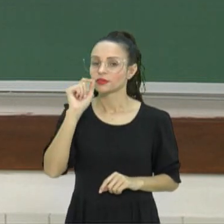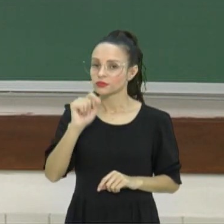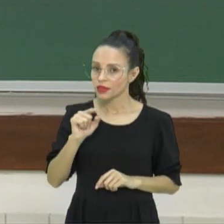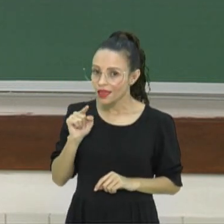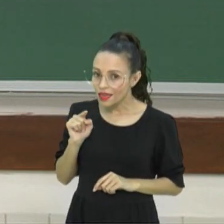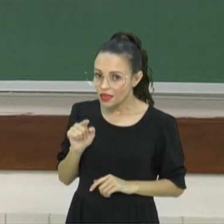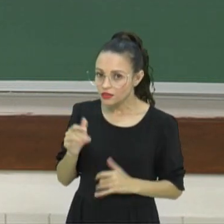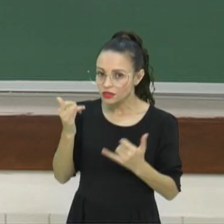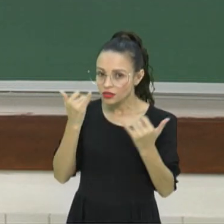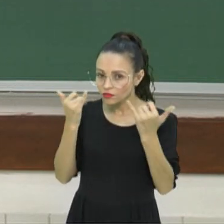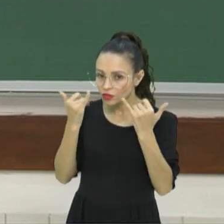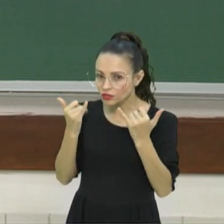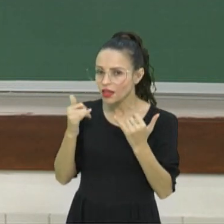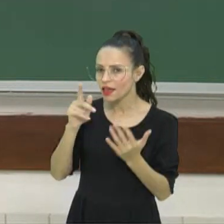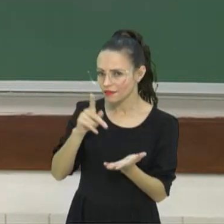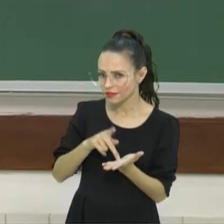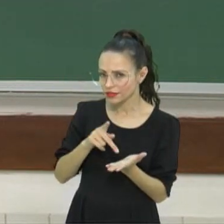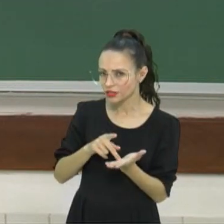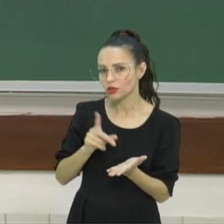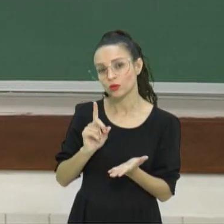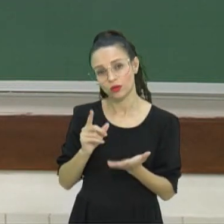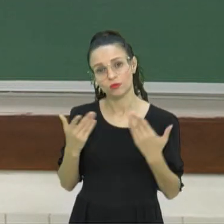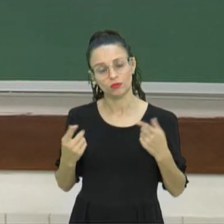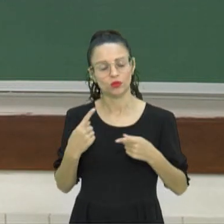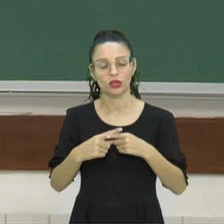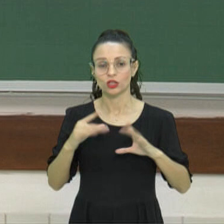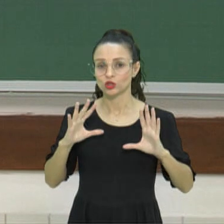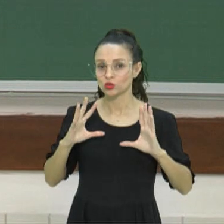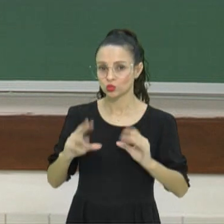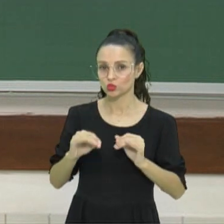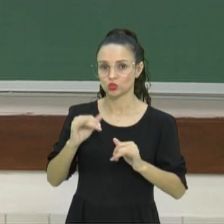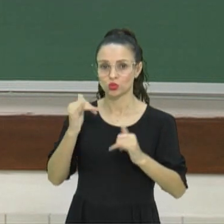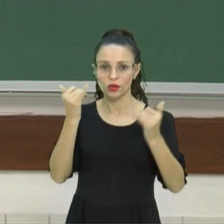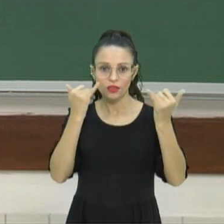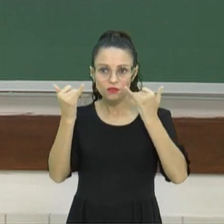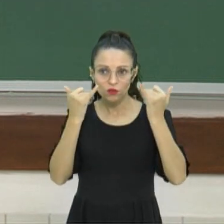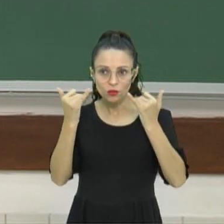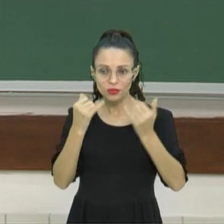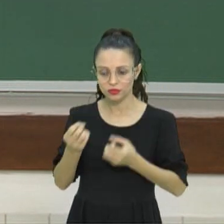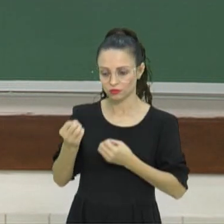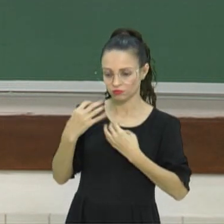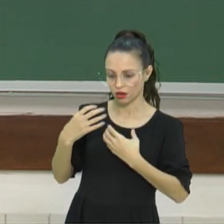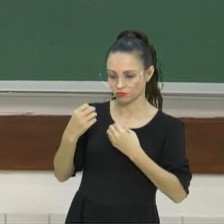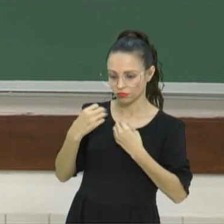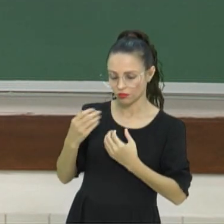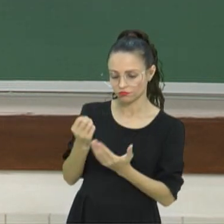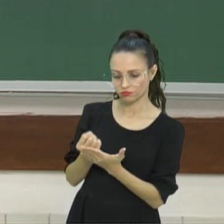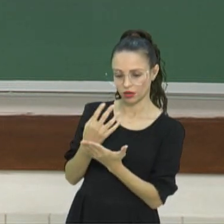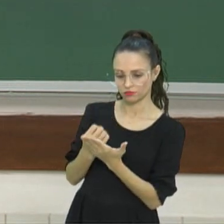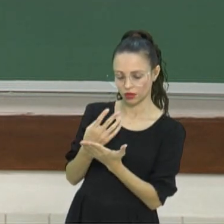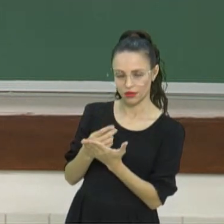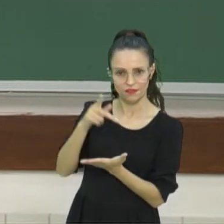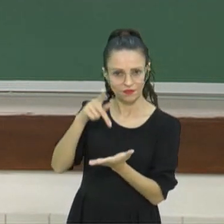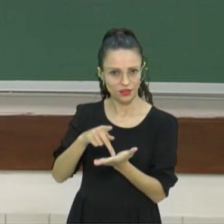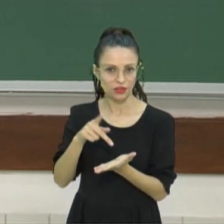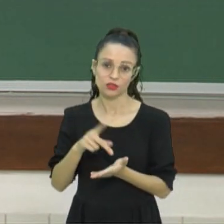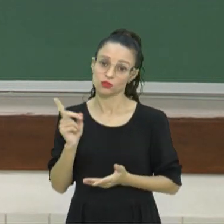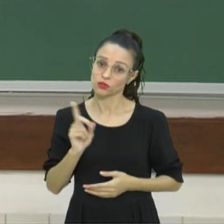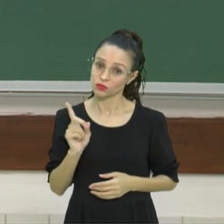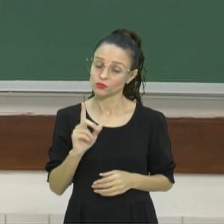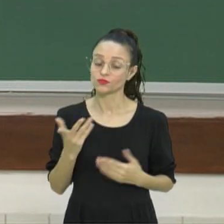aquela informação realmente é verdadeira, porque nem toda informação que se recebe vai ter essa verdade